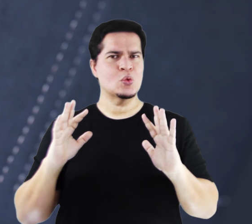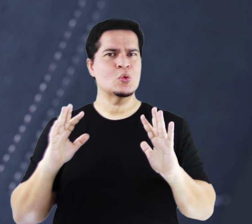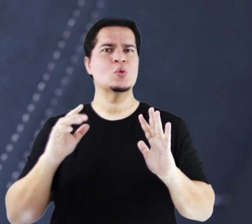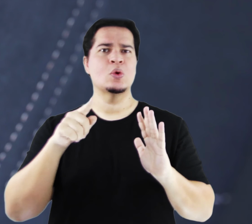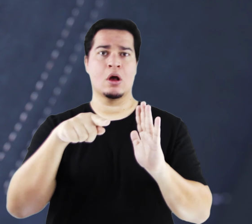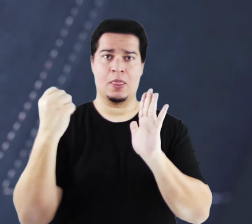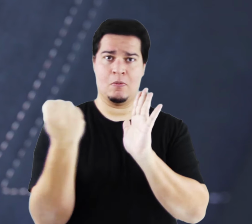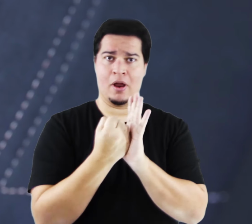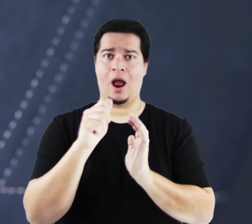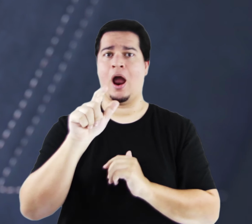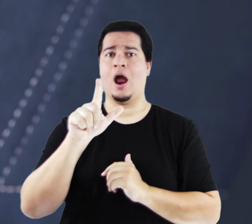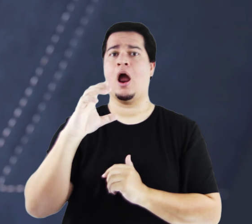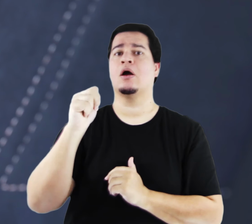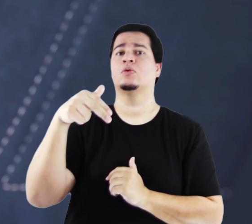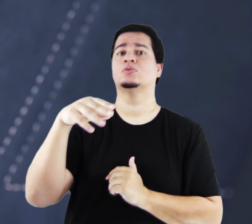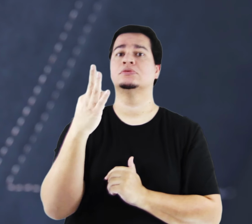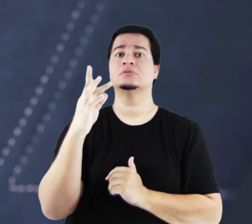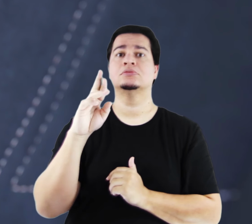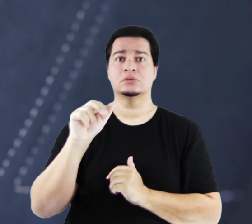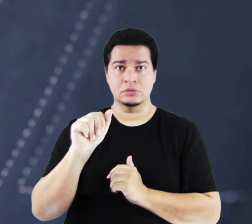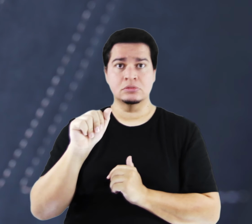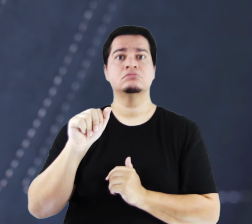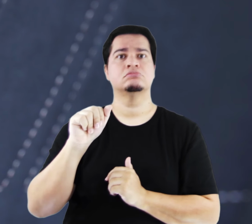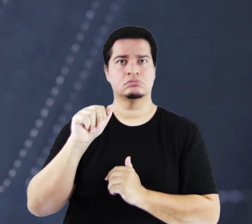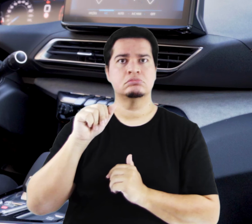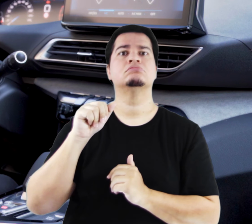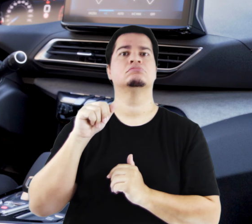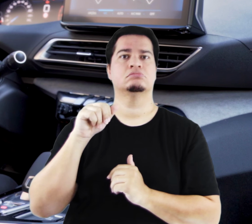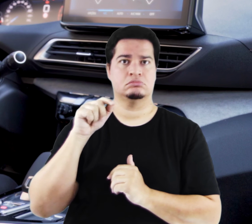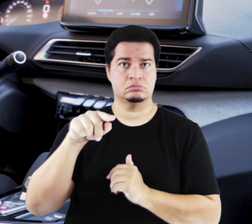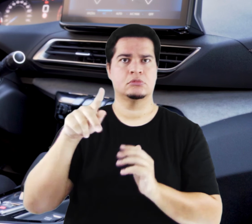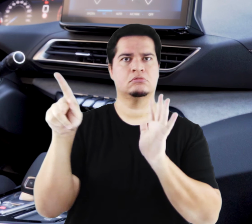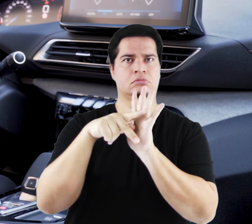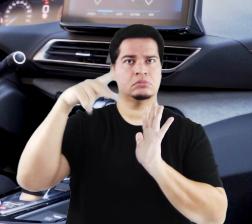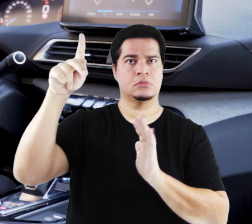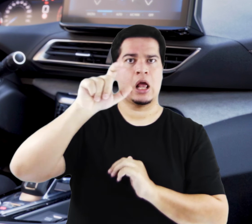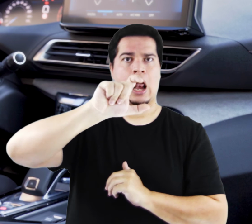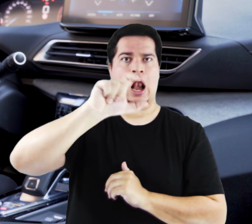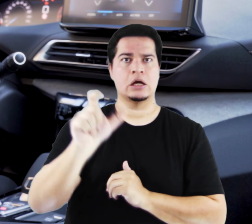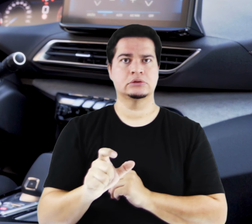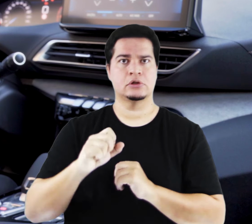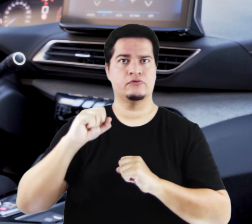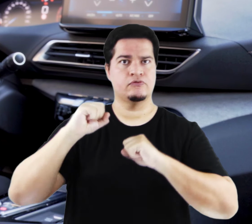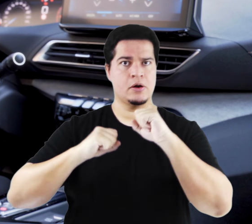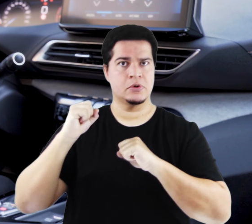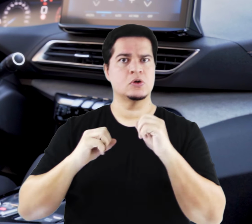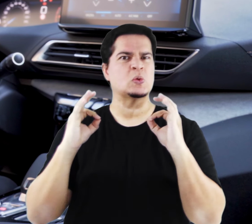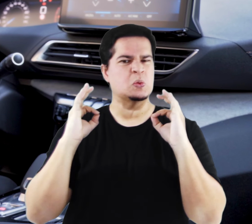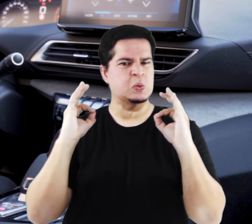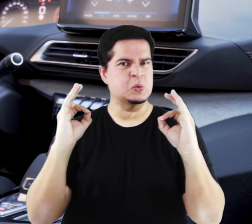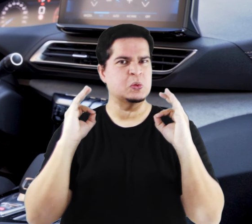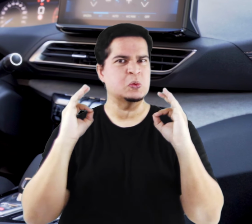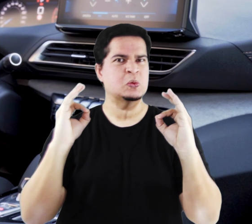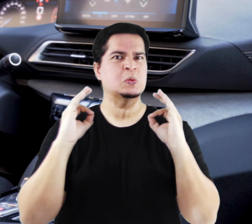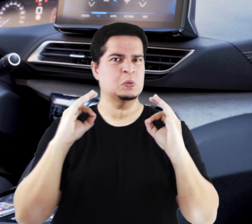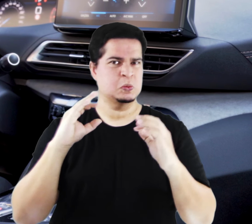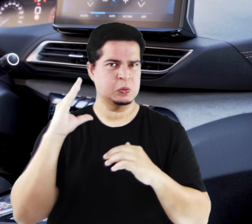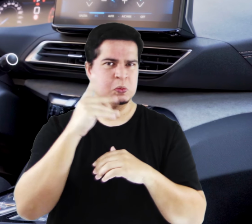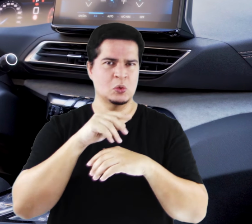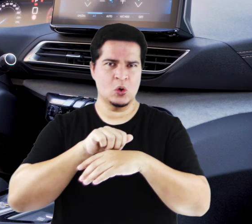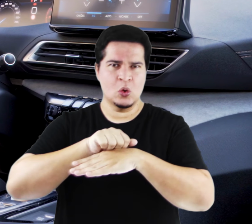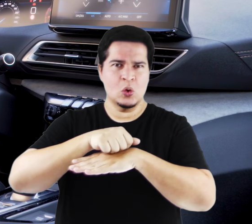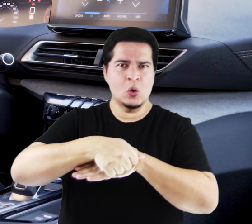couro sintético, né? Enfim, e a pronúncia é Alcantara, viu, pessoal? Porque é uma marca registrada italiana, né? Muita gente confunde com Alcântara, tipo Alcântara